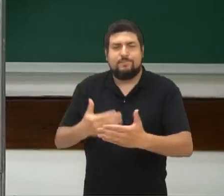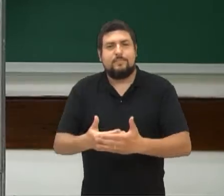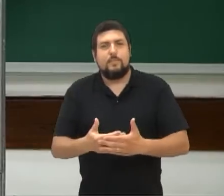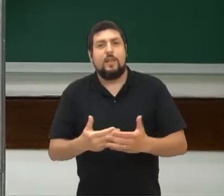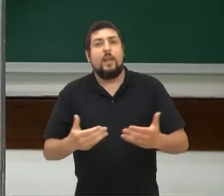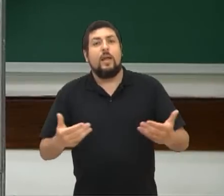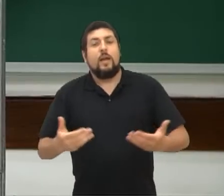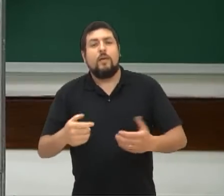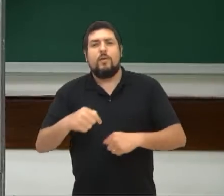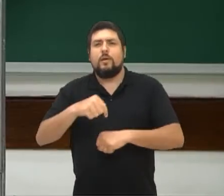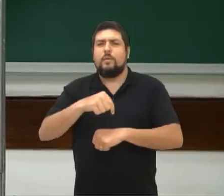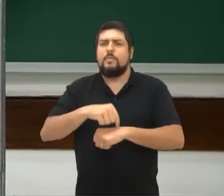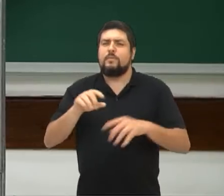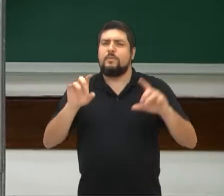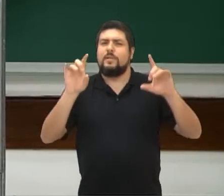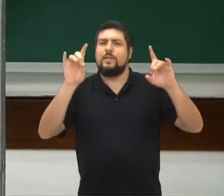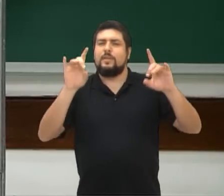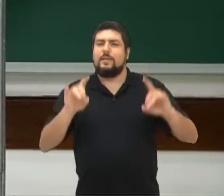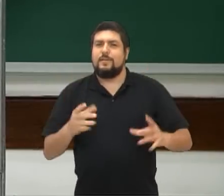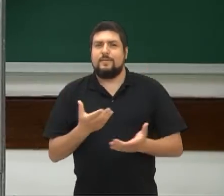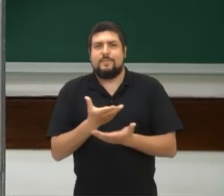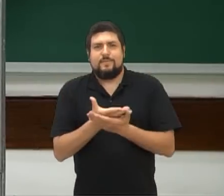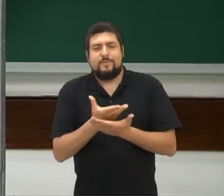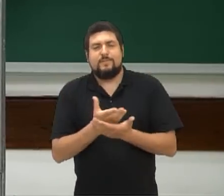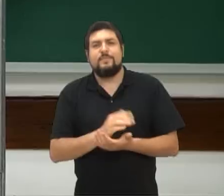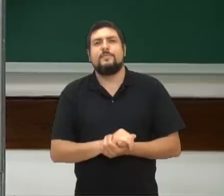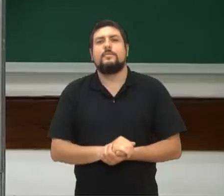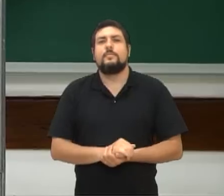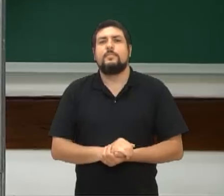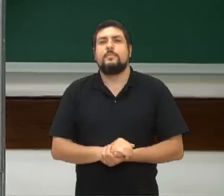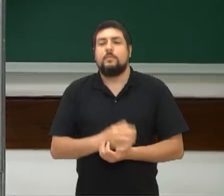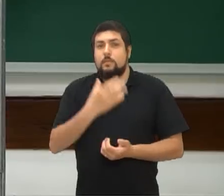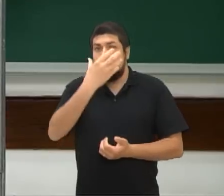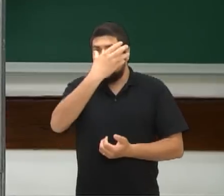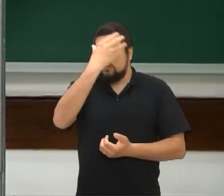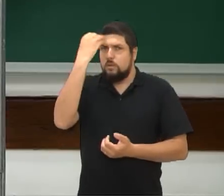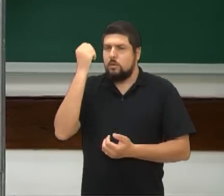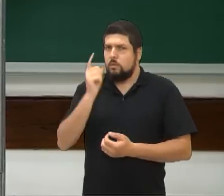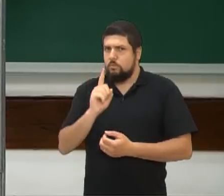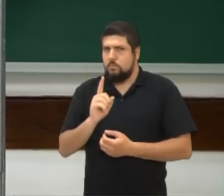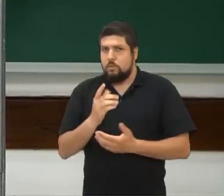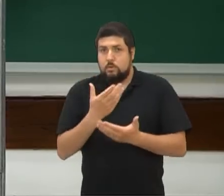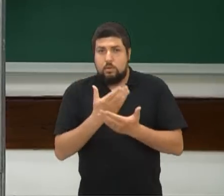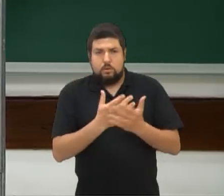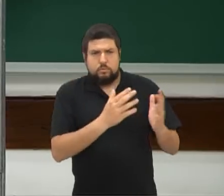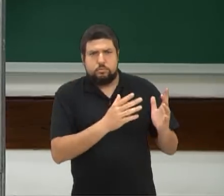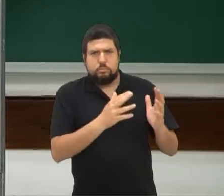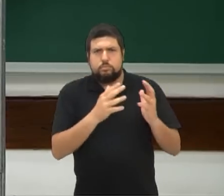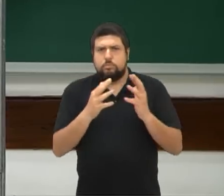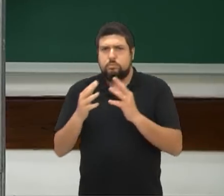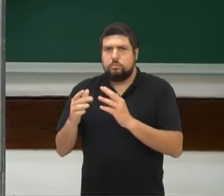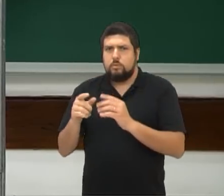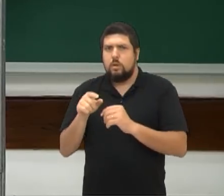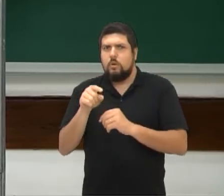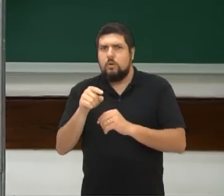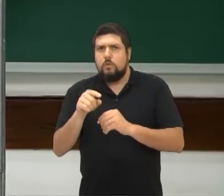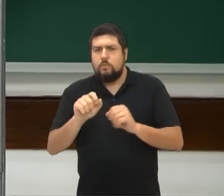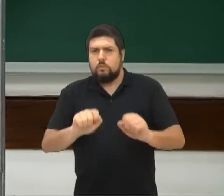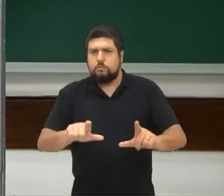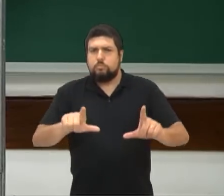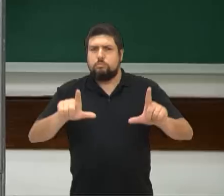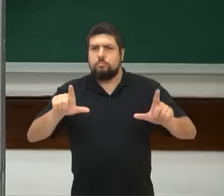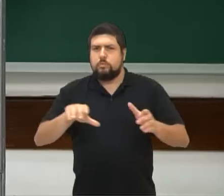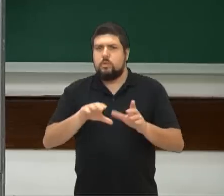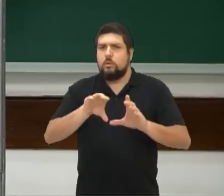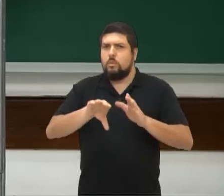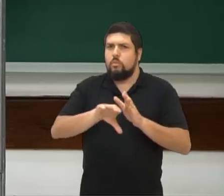momento especial de estudo, tá bom? Não esquece, assim que terminar essa aula, vai lá no Classroom, procura a aula